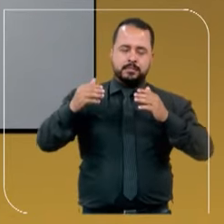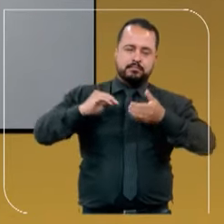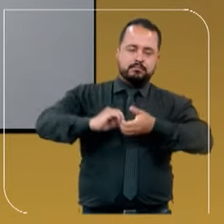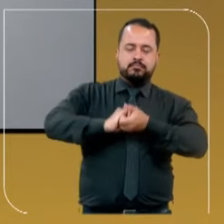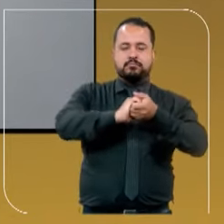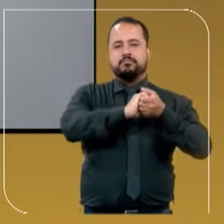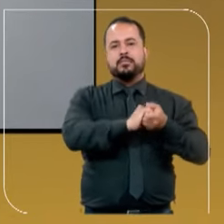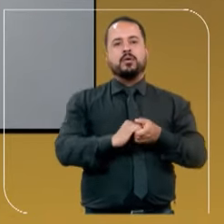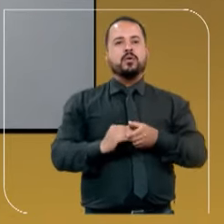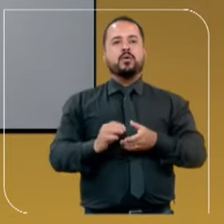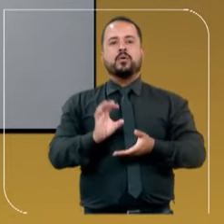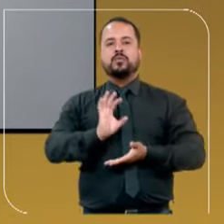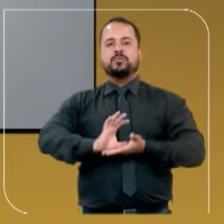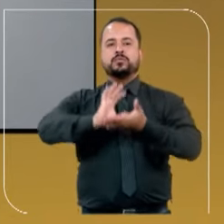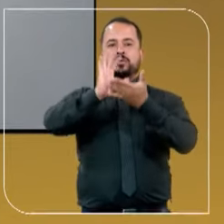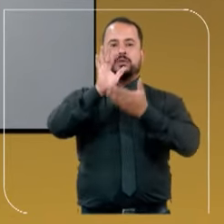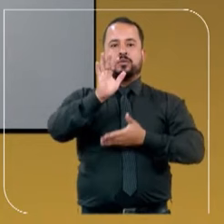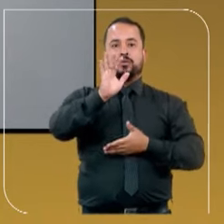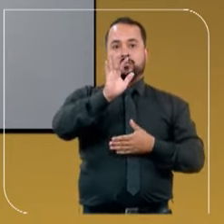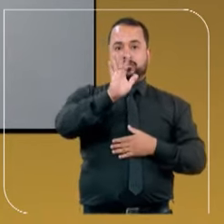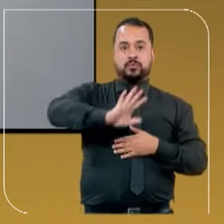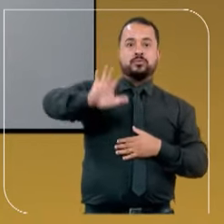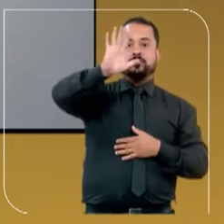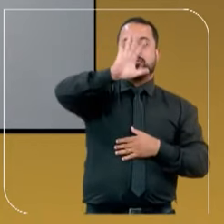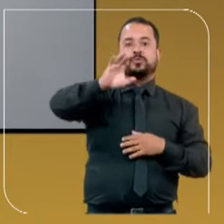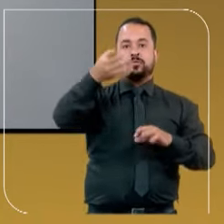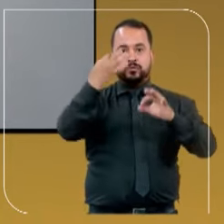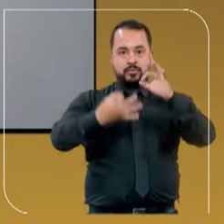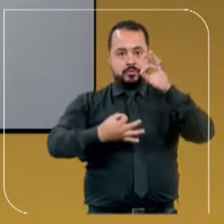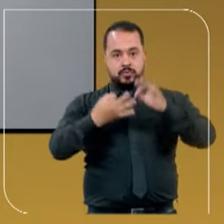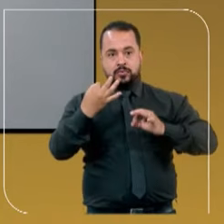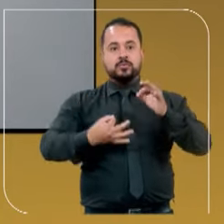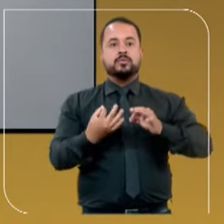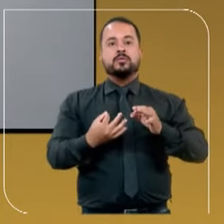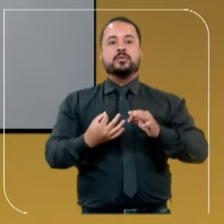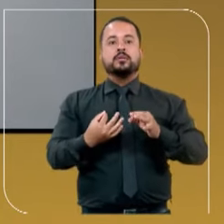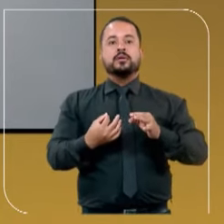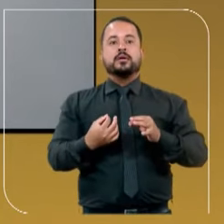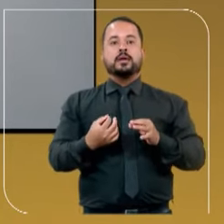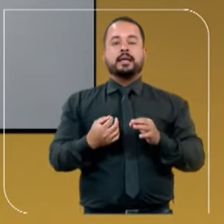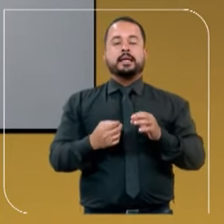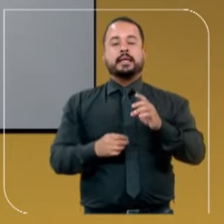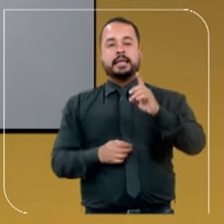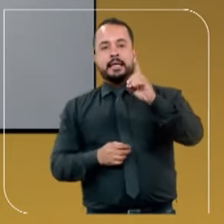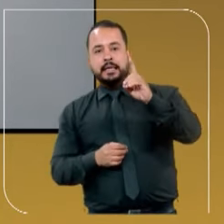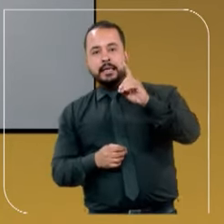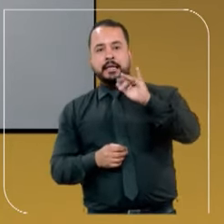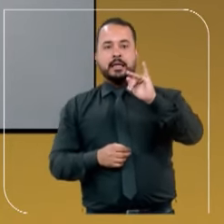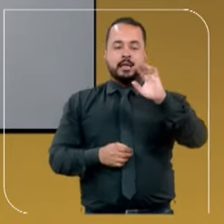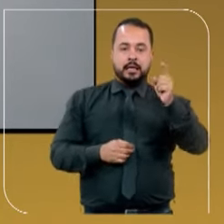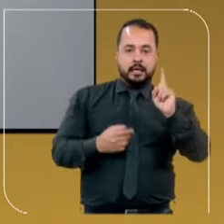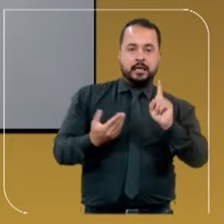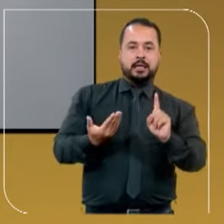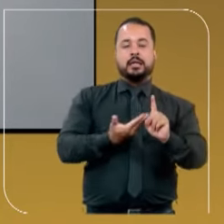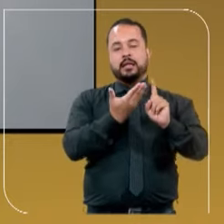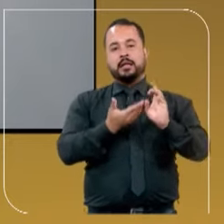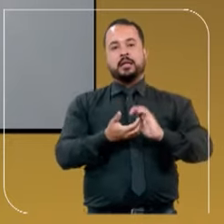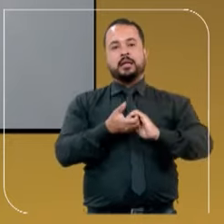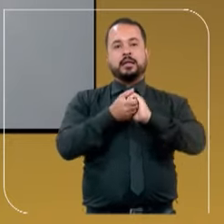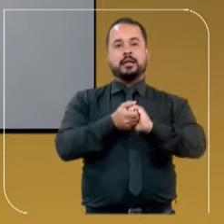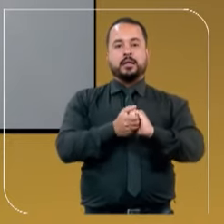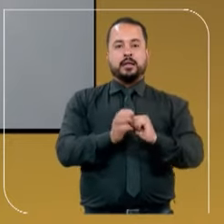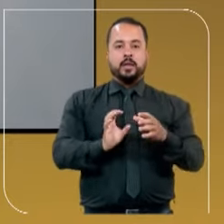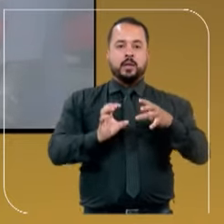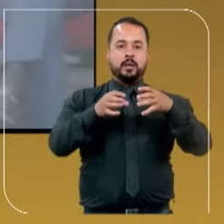Conselho Nacional de Justiça, na pessoa da eminente conselheira Daiane Lira, aqui presente, e membros também do Conselho Nacional